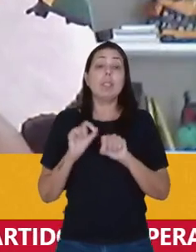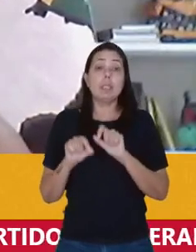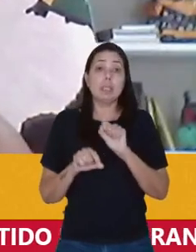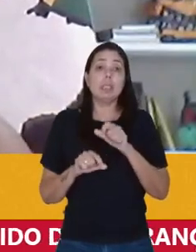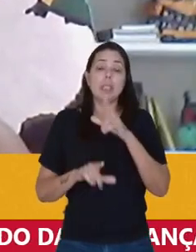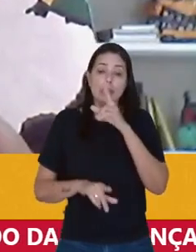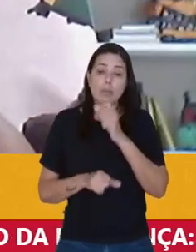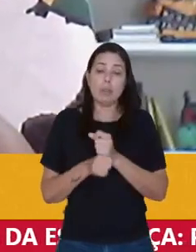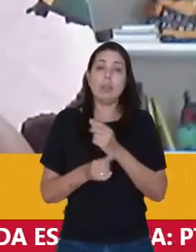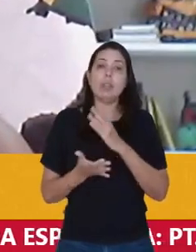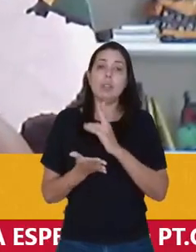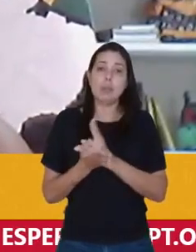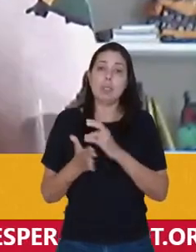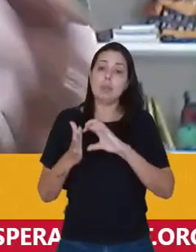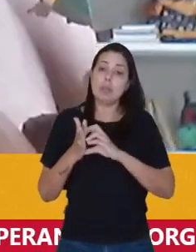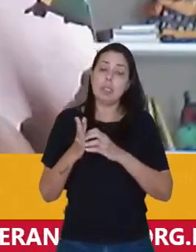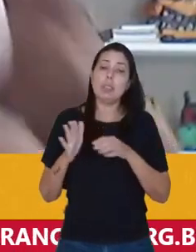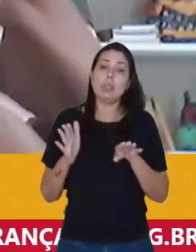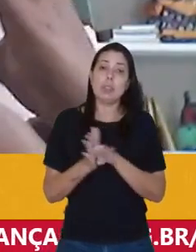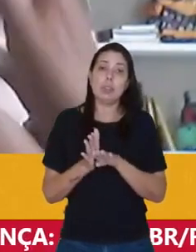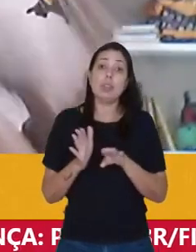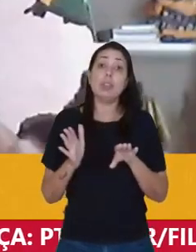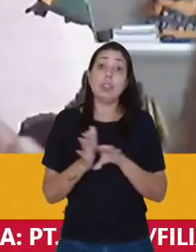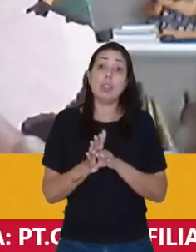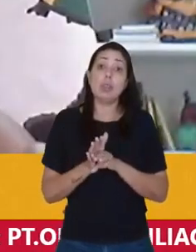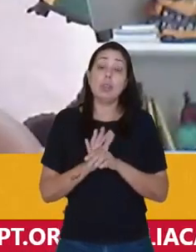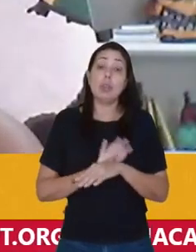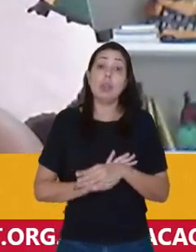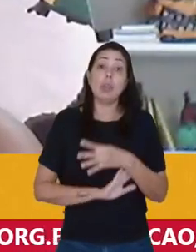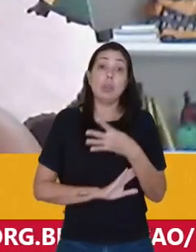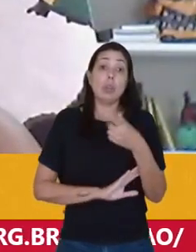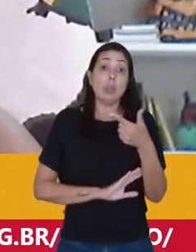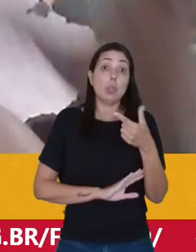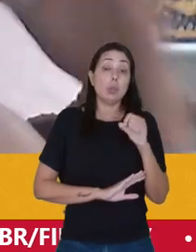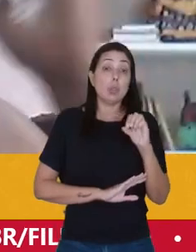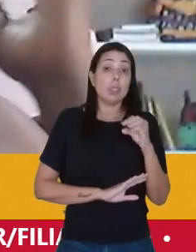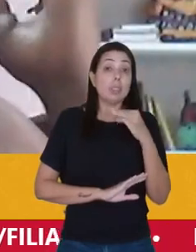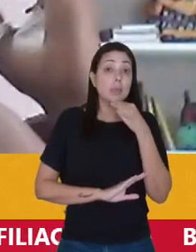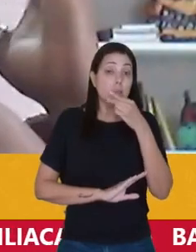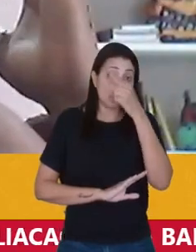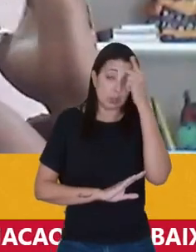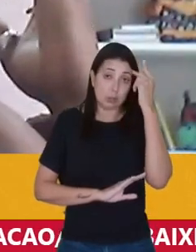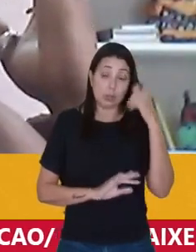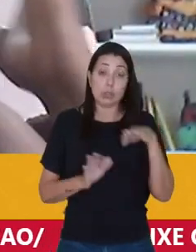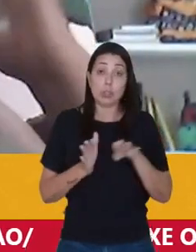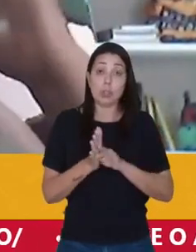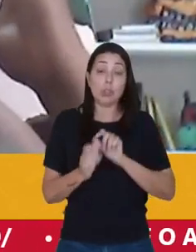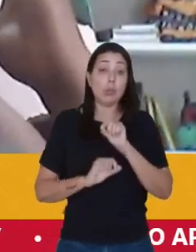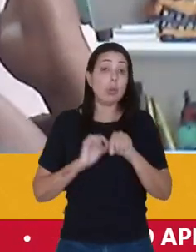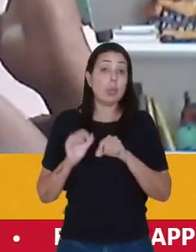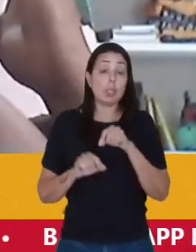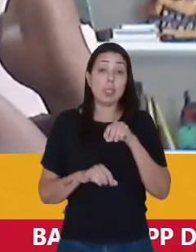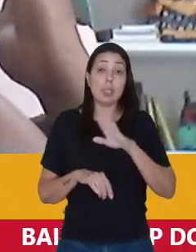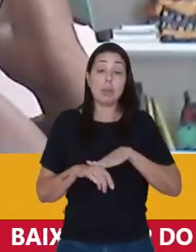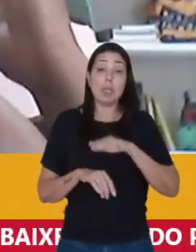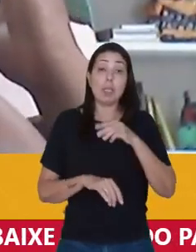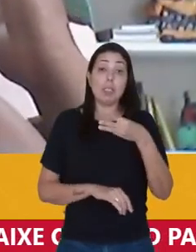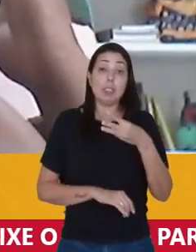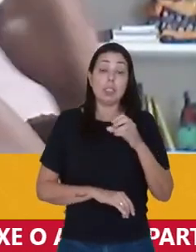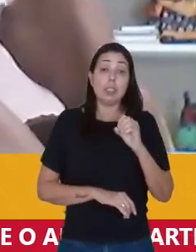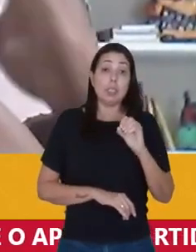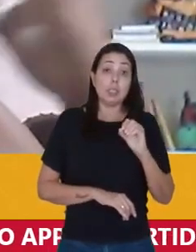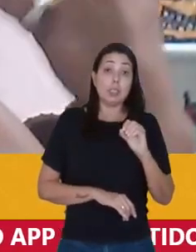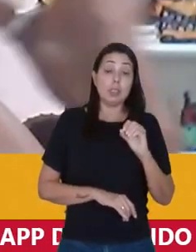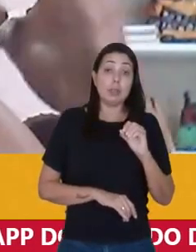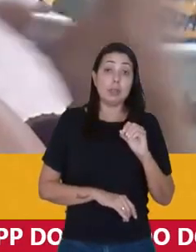muito forte os dados que nós chegamos. Nós chegamos a quase 200 mil pessoas, nós chegamos em mais de 300,